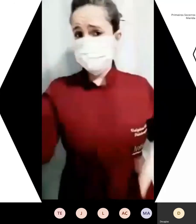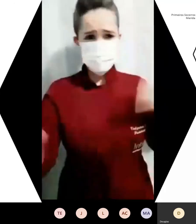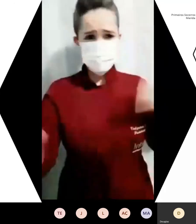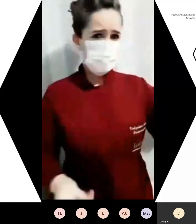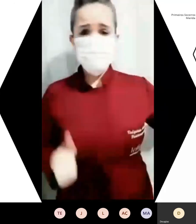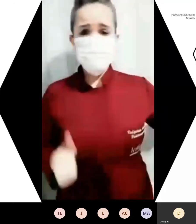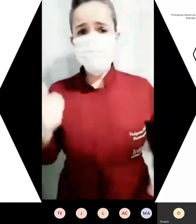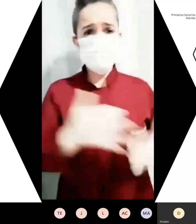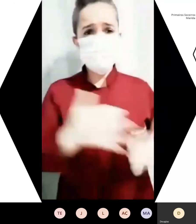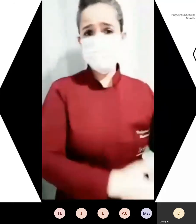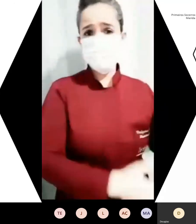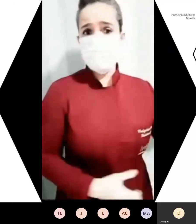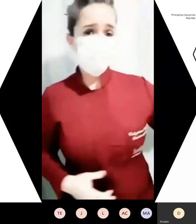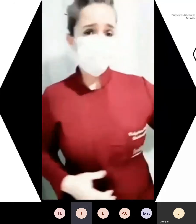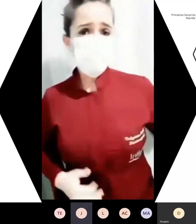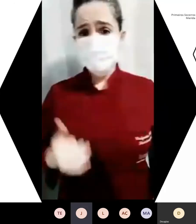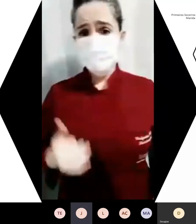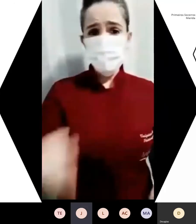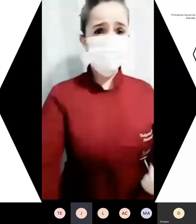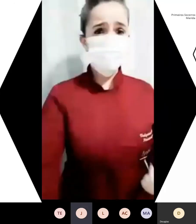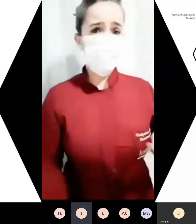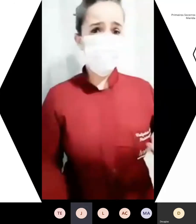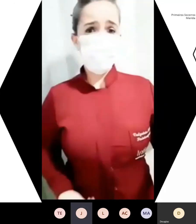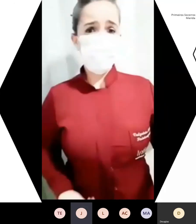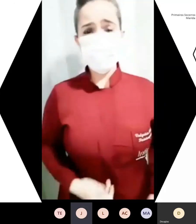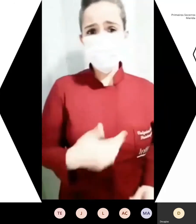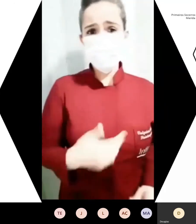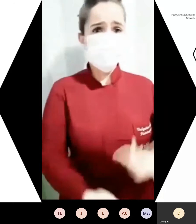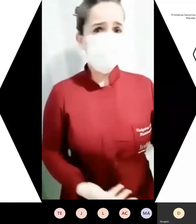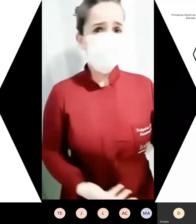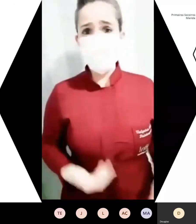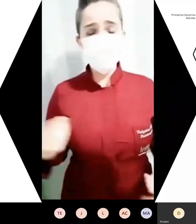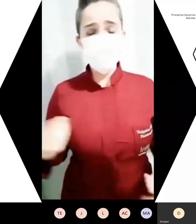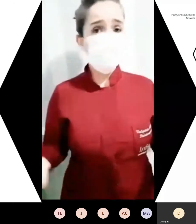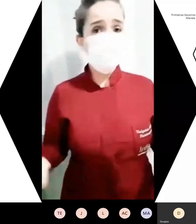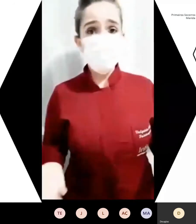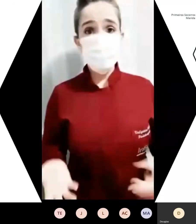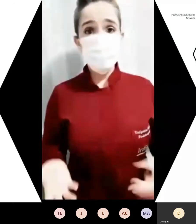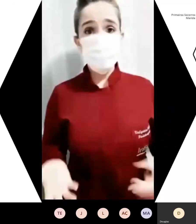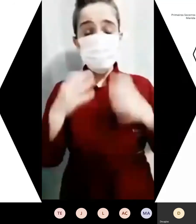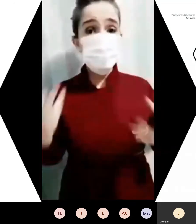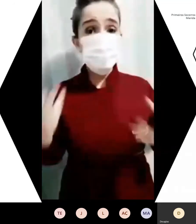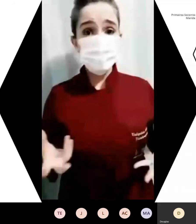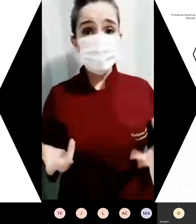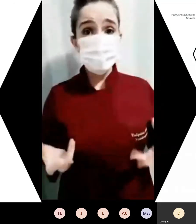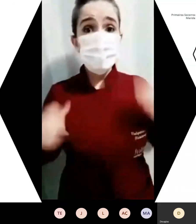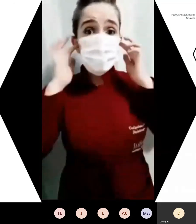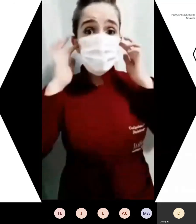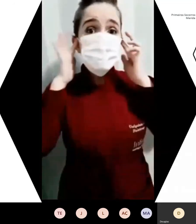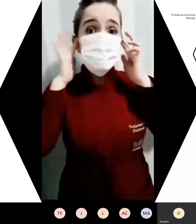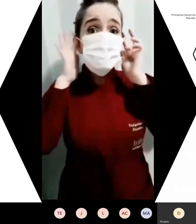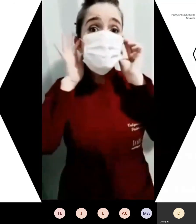coisa, tem que lavar a louça, arrumar a cozinha, arrumar a casa, trabalhar, fazer qualquer outra coisa, faz de